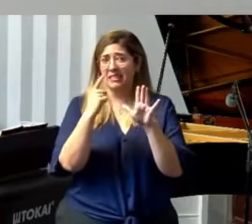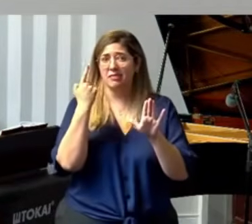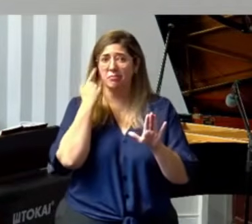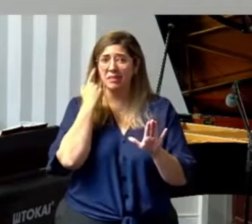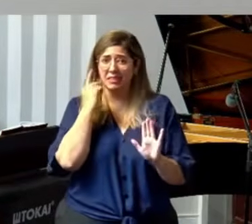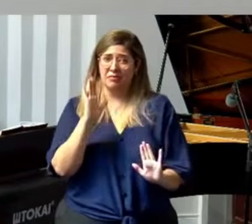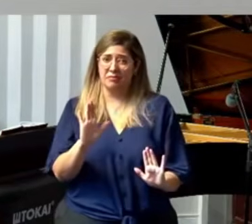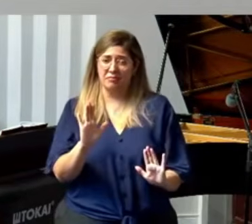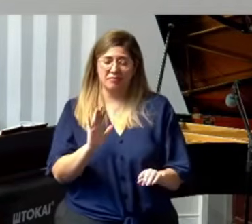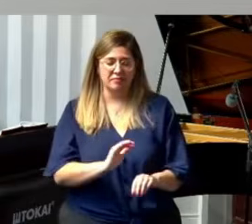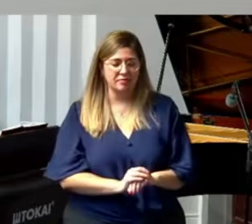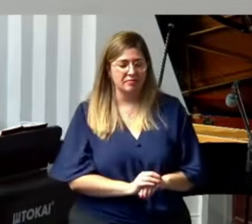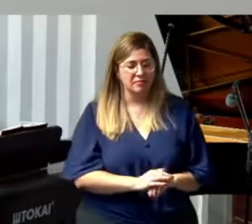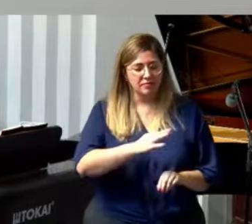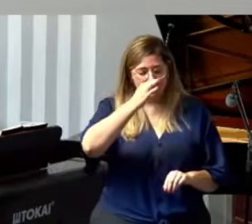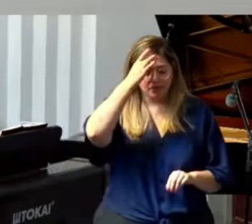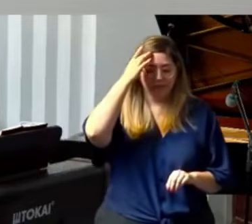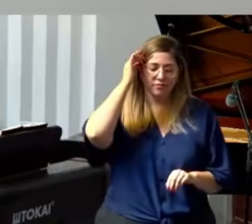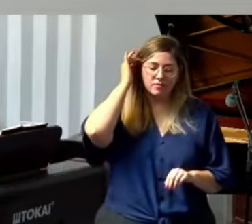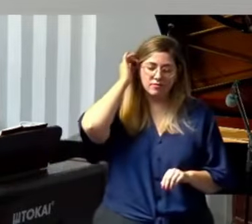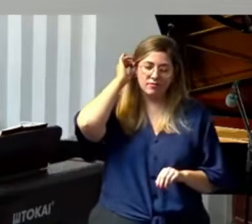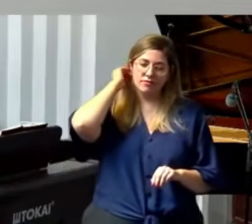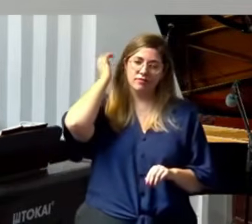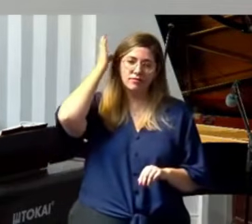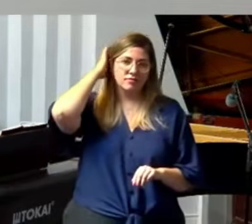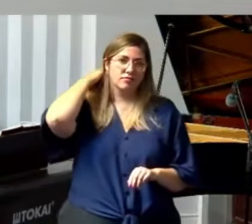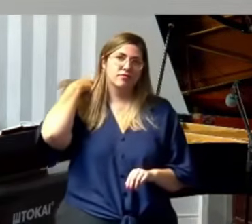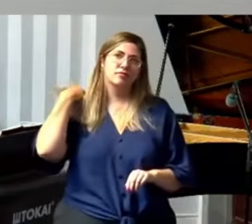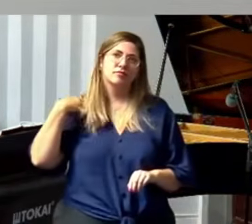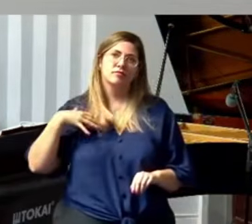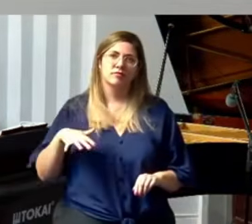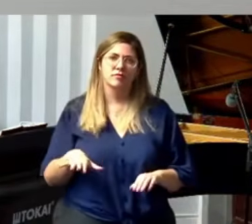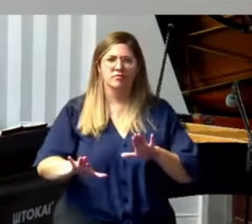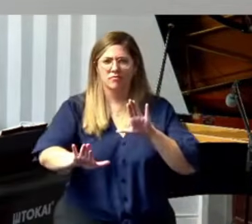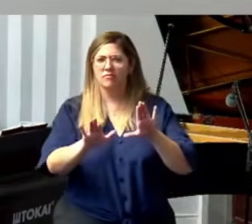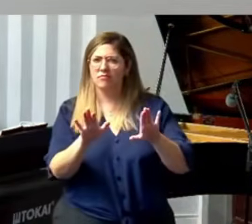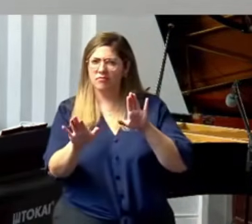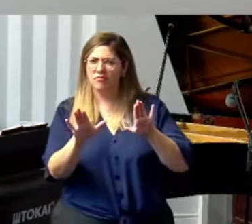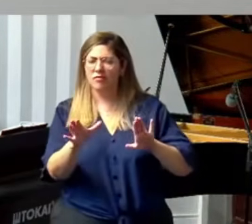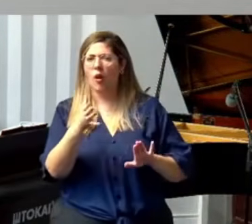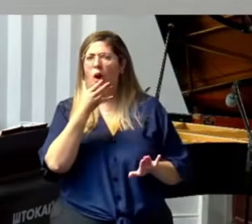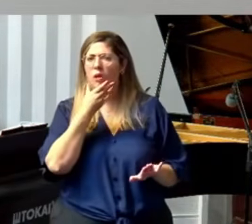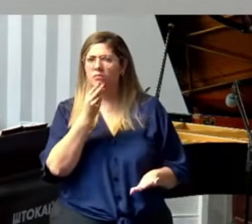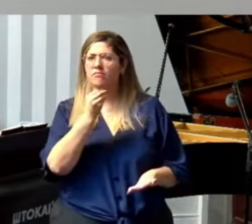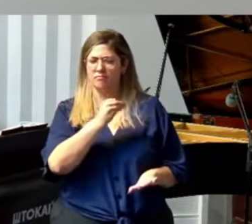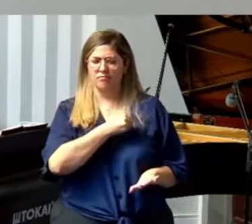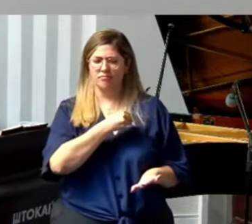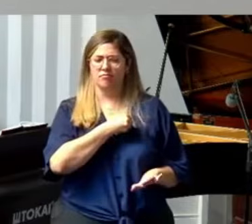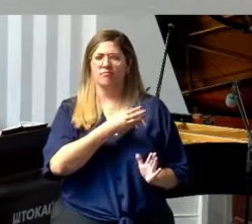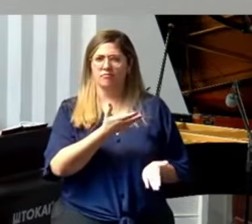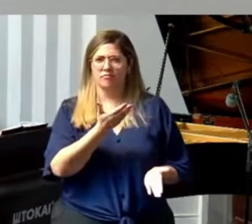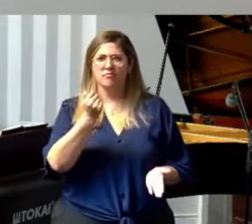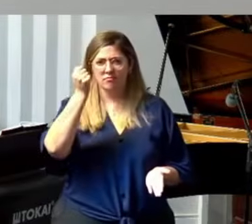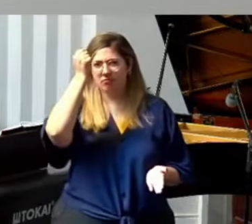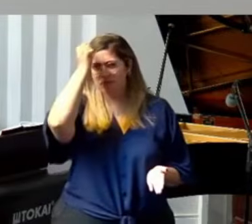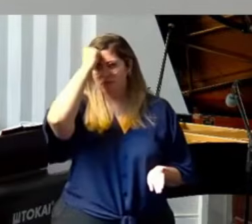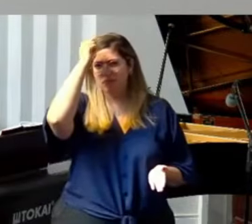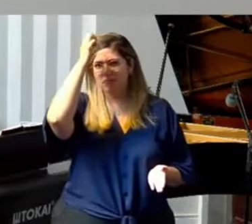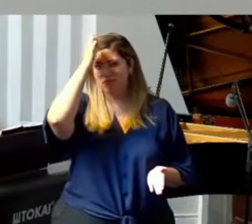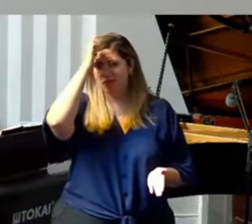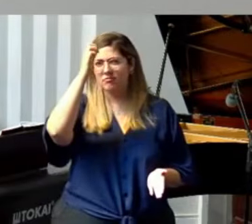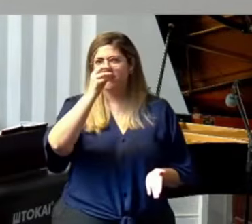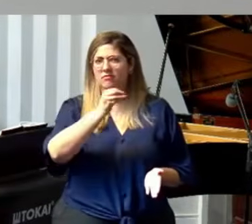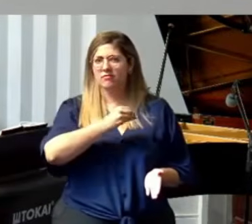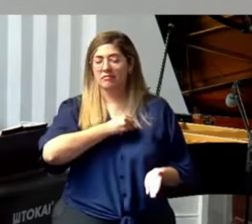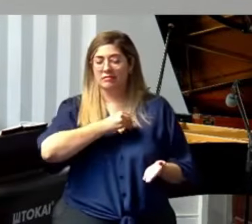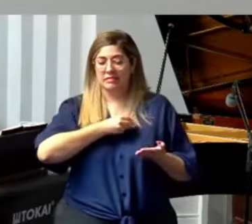Essa é a primeira imagem que vemos. E tem o fundo aqui. O ser humano tinha pecado, o ser humano tinha caído no início do capítulo 3,